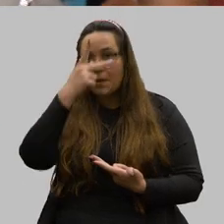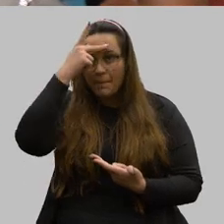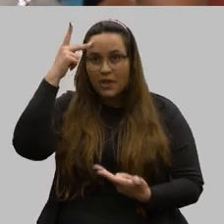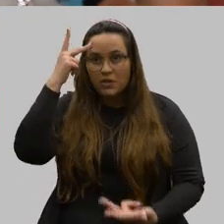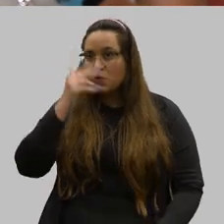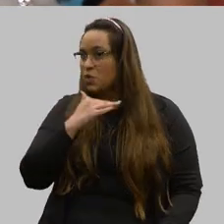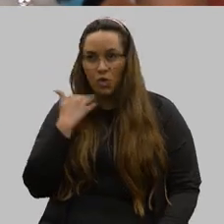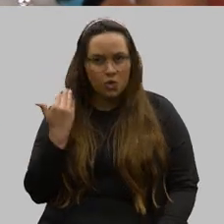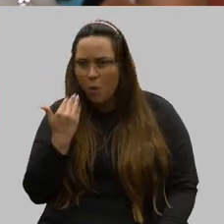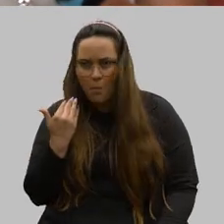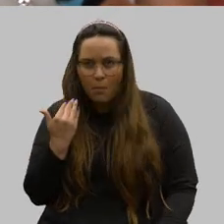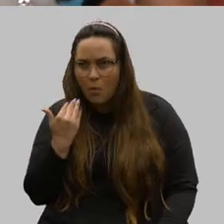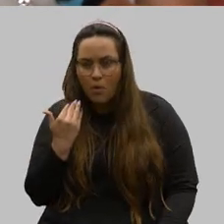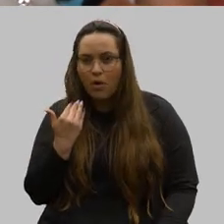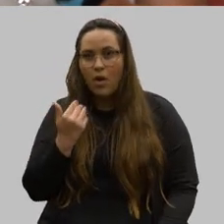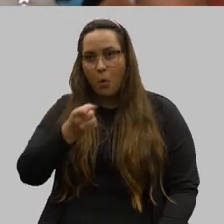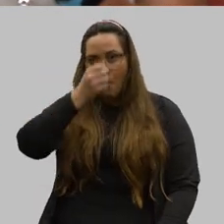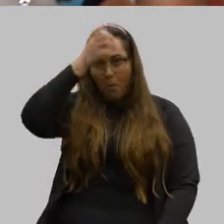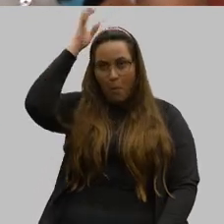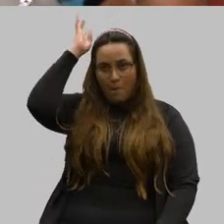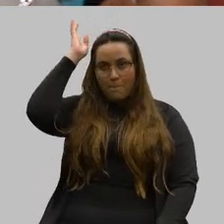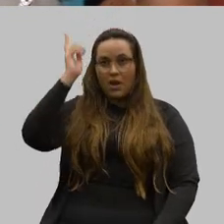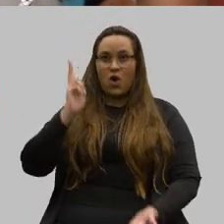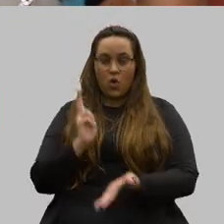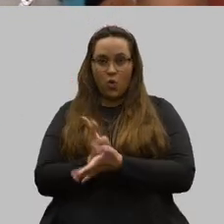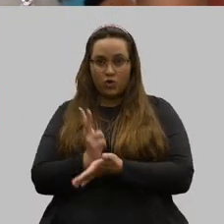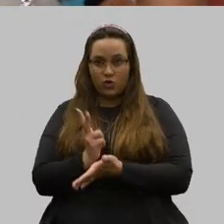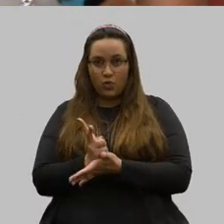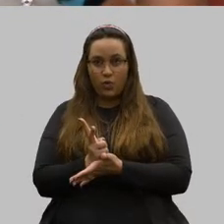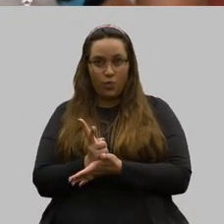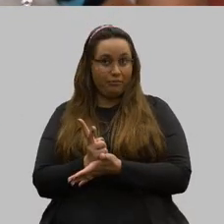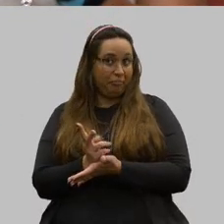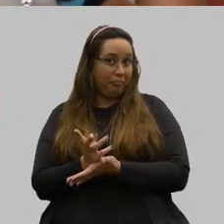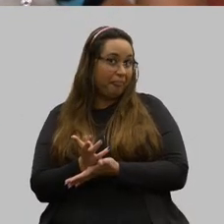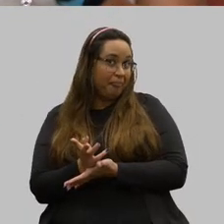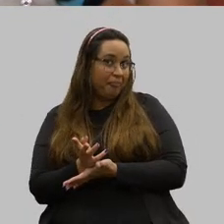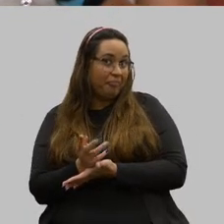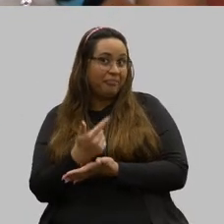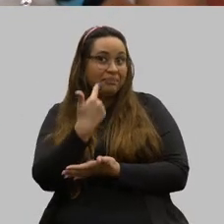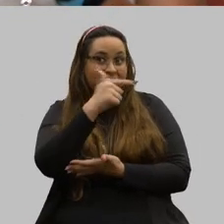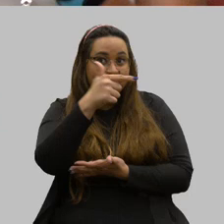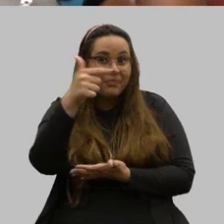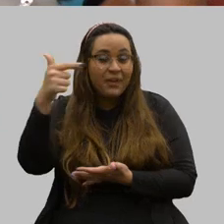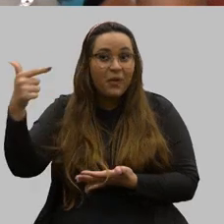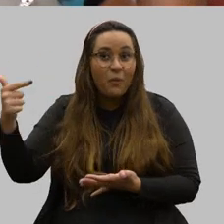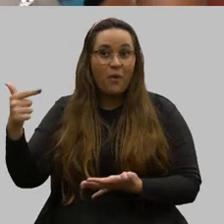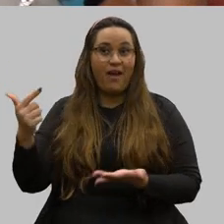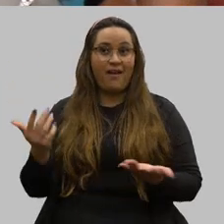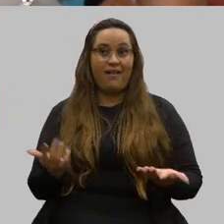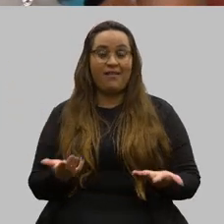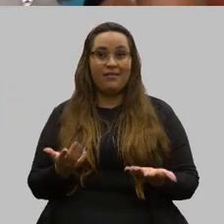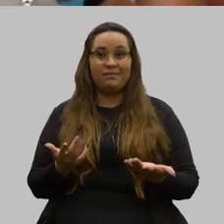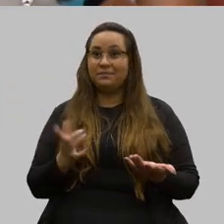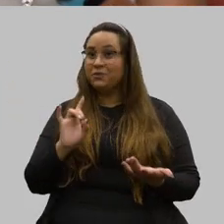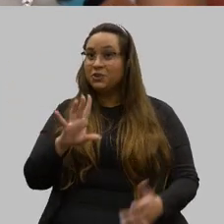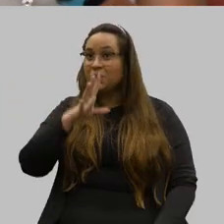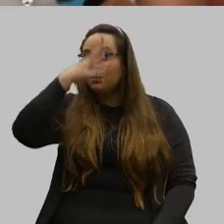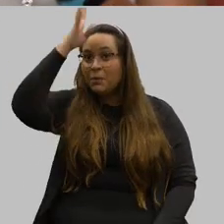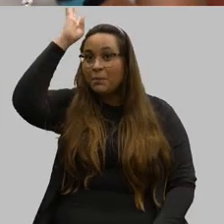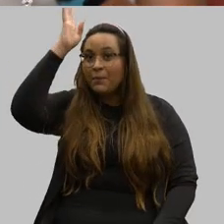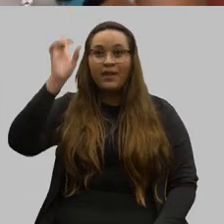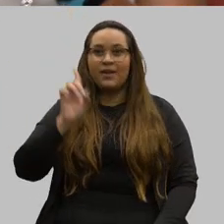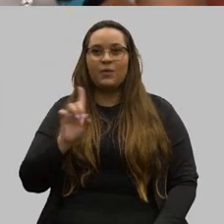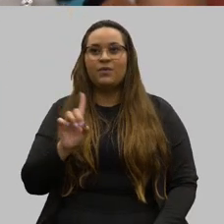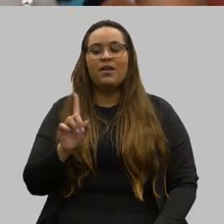talvez o bombeiro continuasse a míngua né como outras instituições T continuado a míngua não só o bombeiro mas as